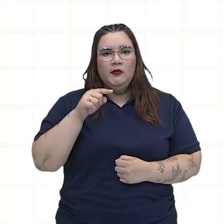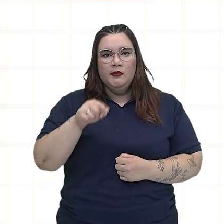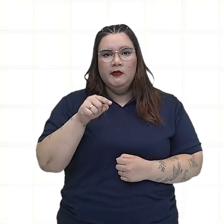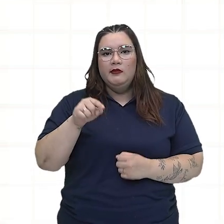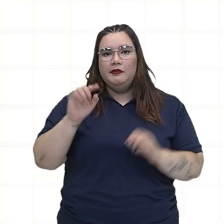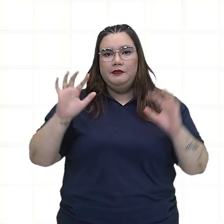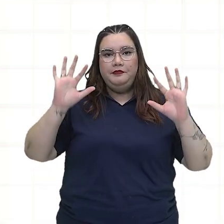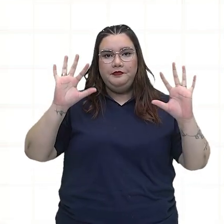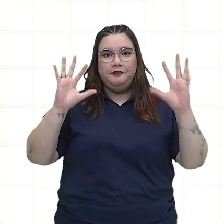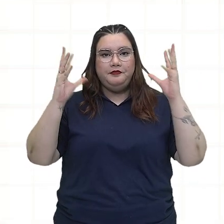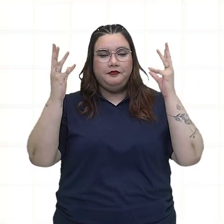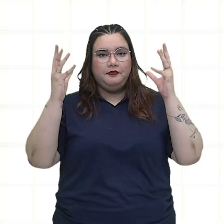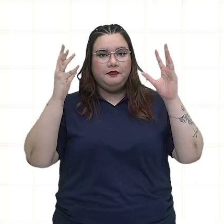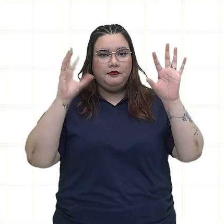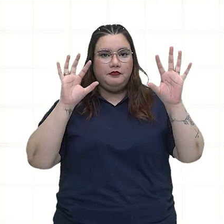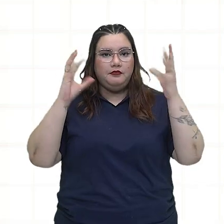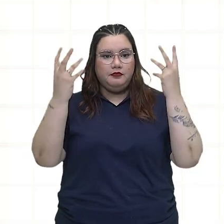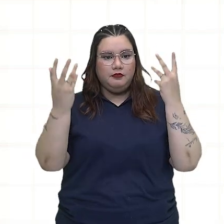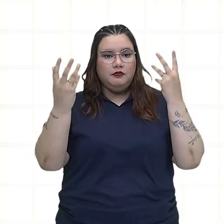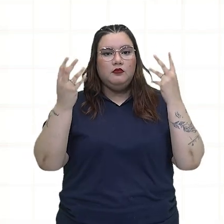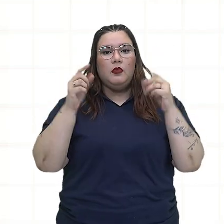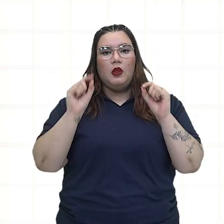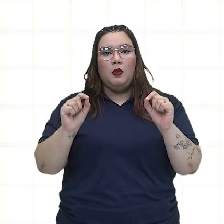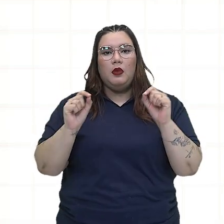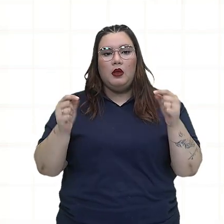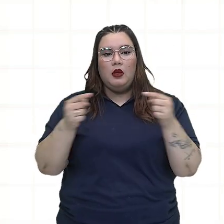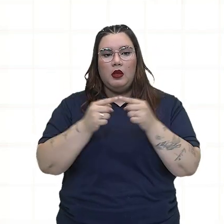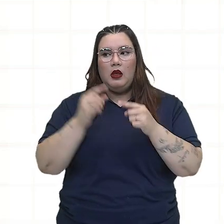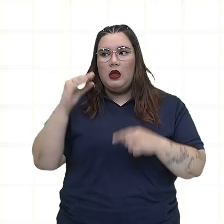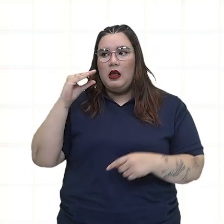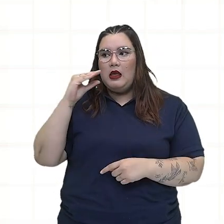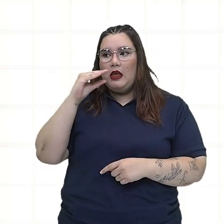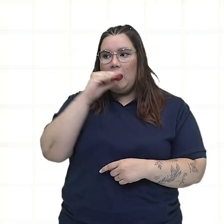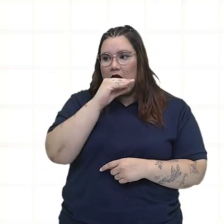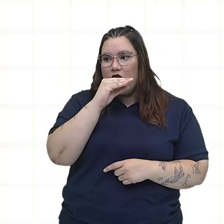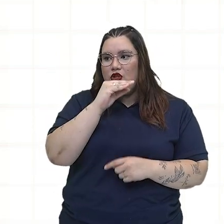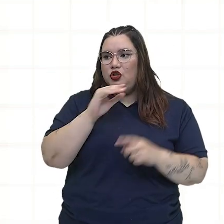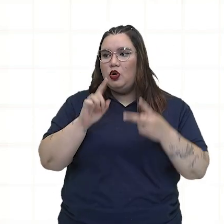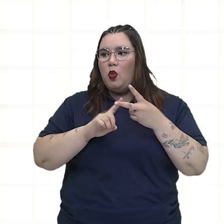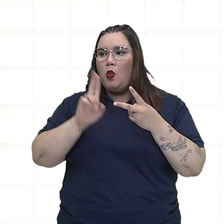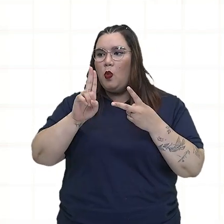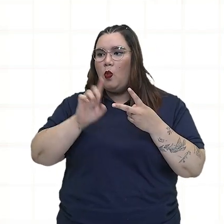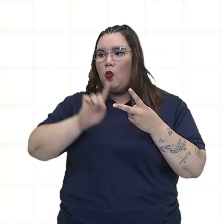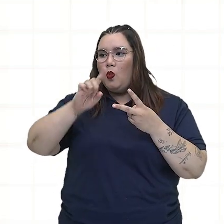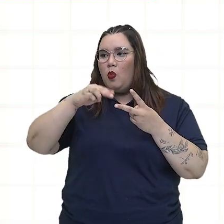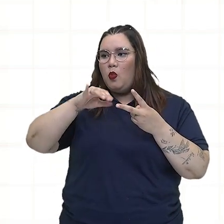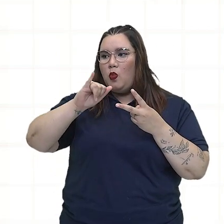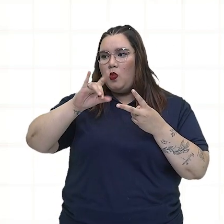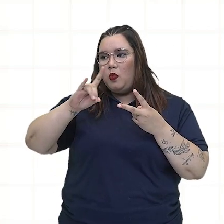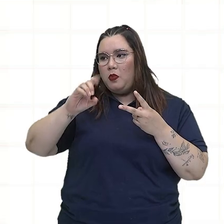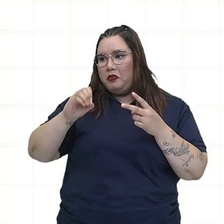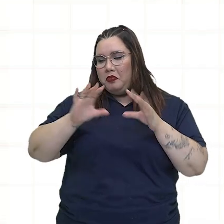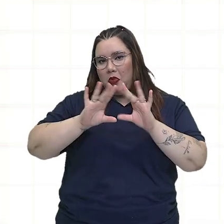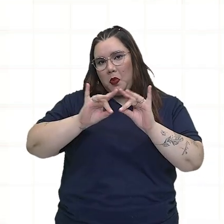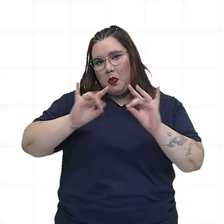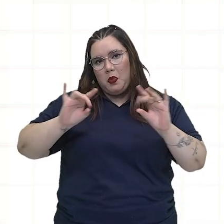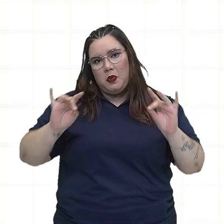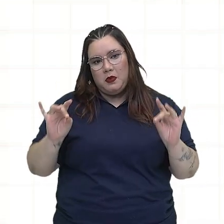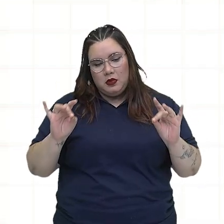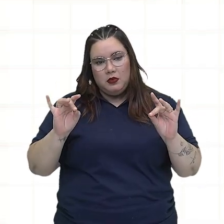do clima equatorial é que ele é quente e úmido, ou seja, apresenta